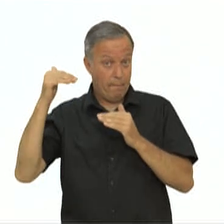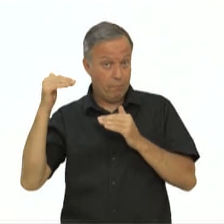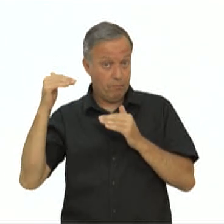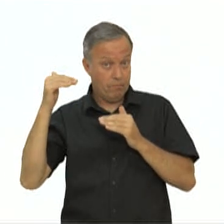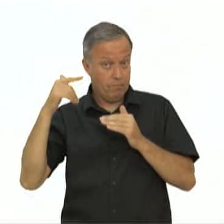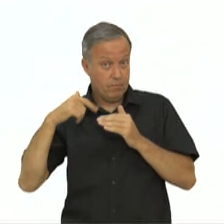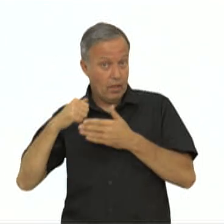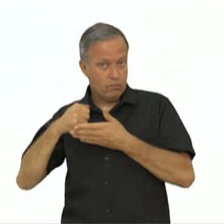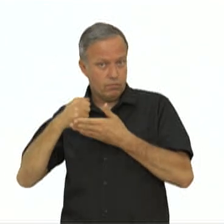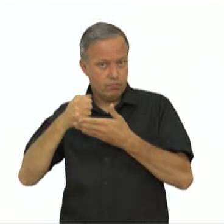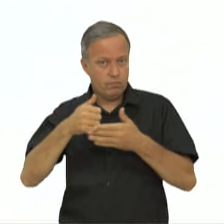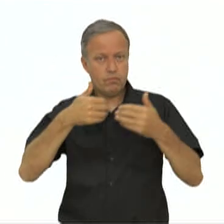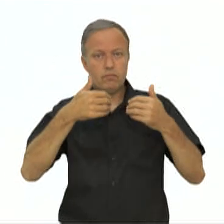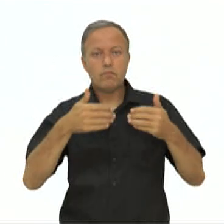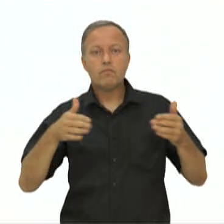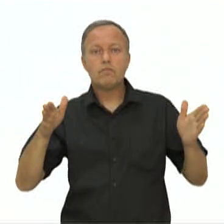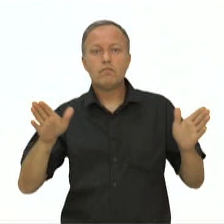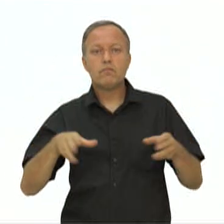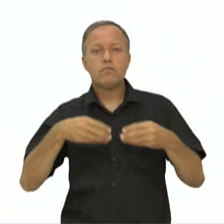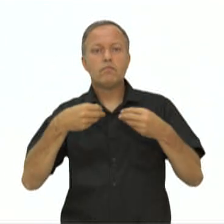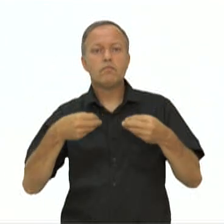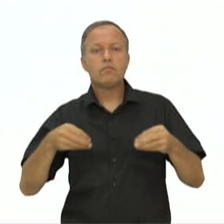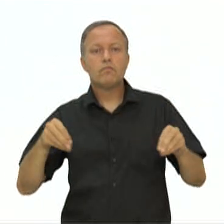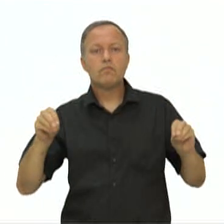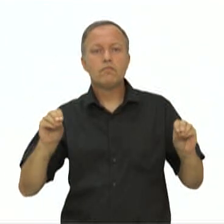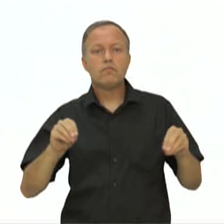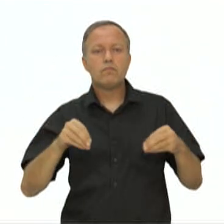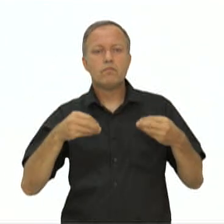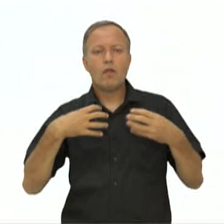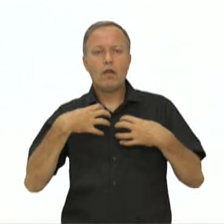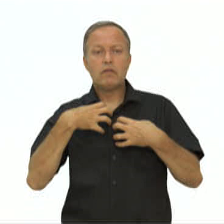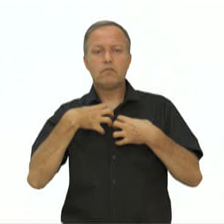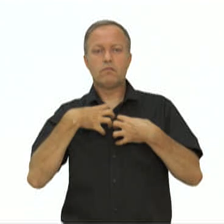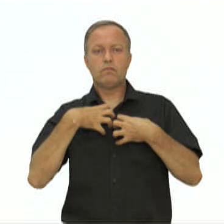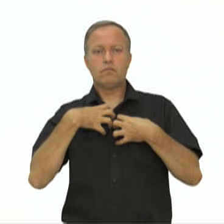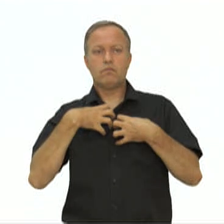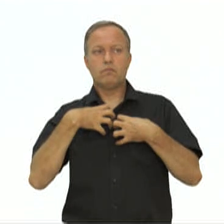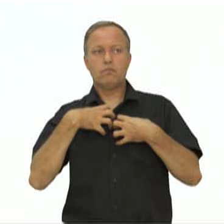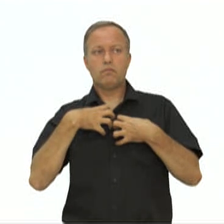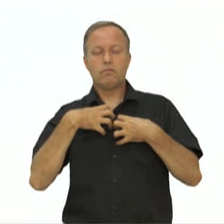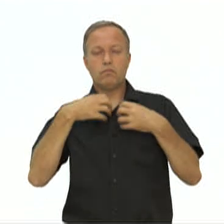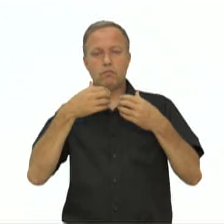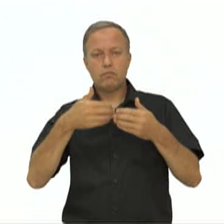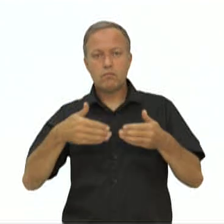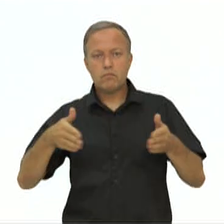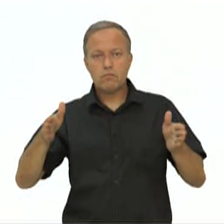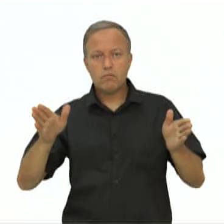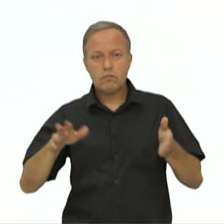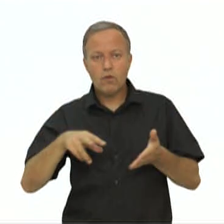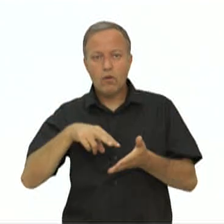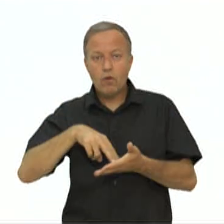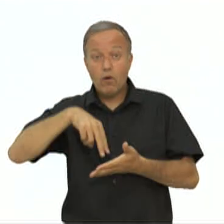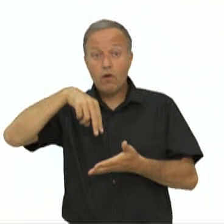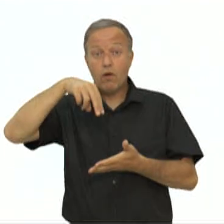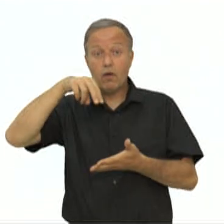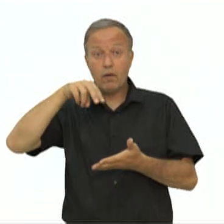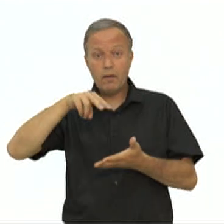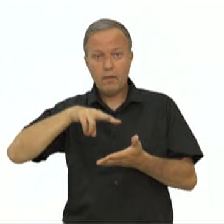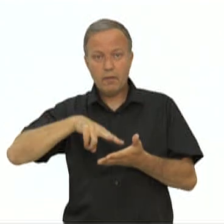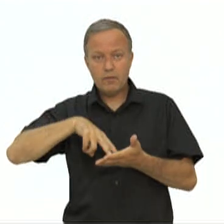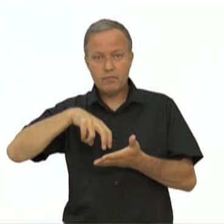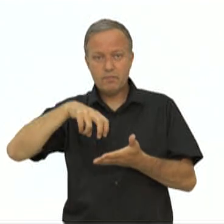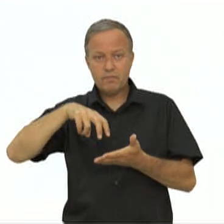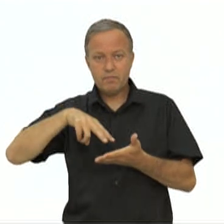ao balé muito mais leveza e expressividade, elevando seus movimentos do chão. Qual